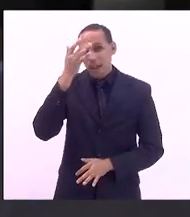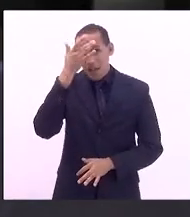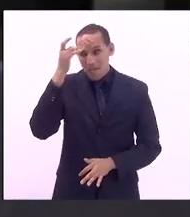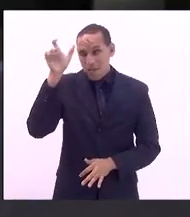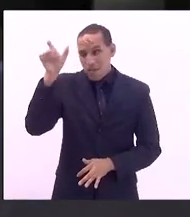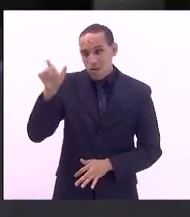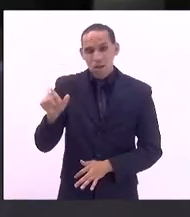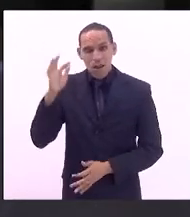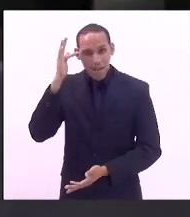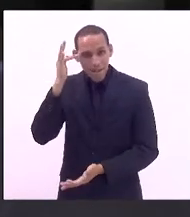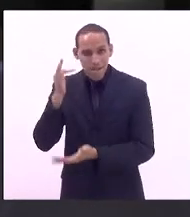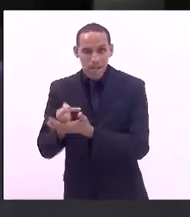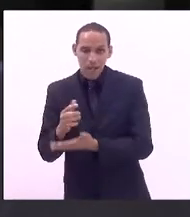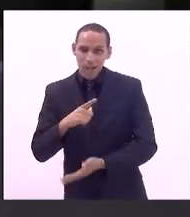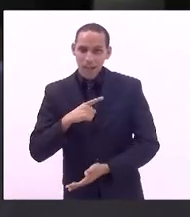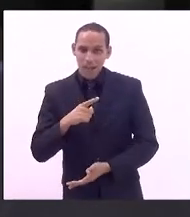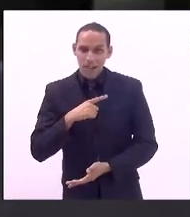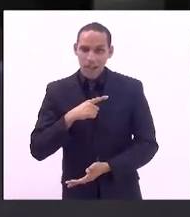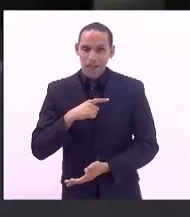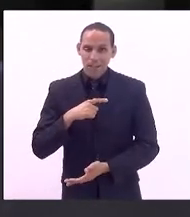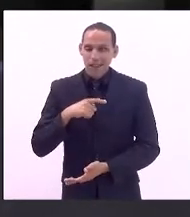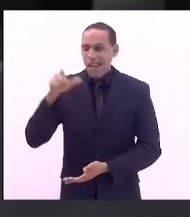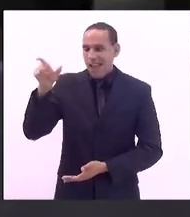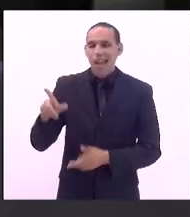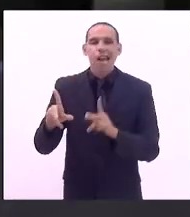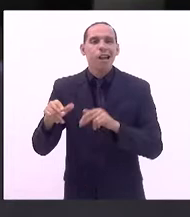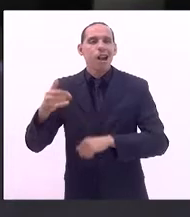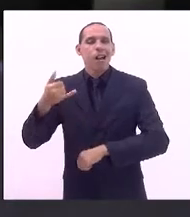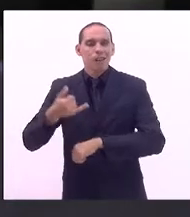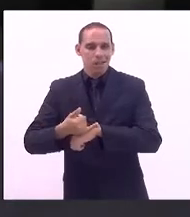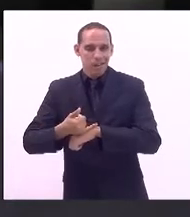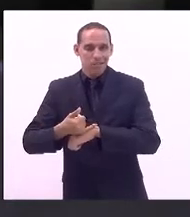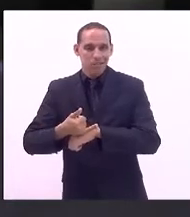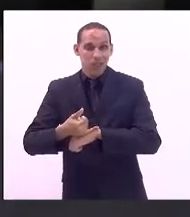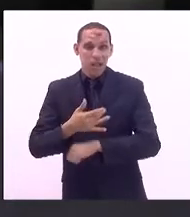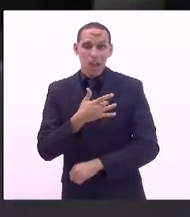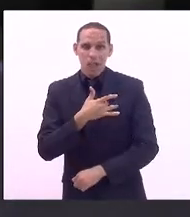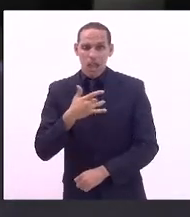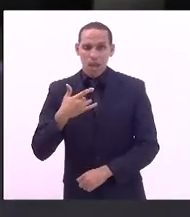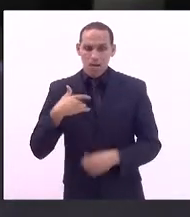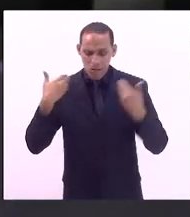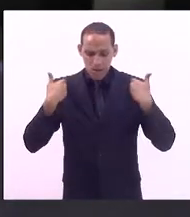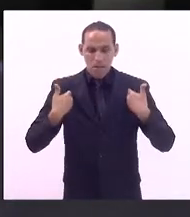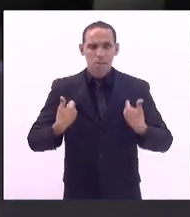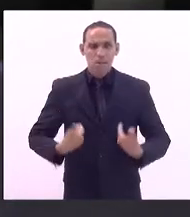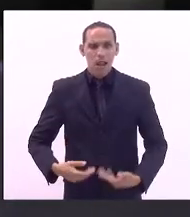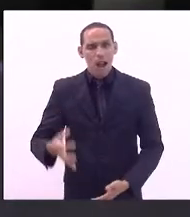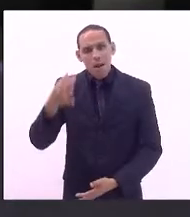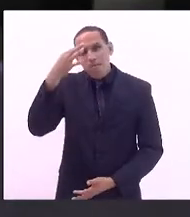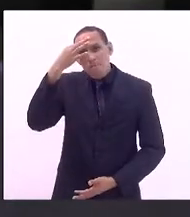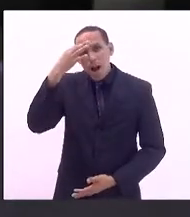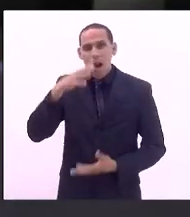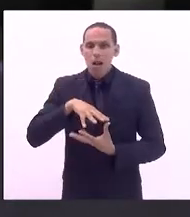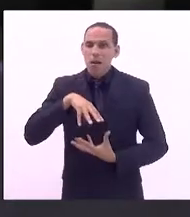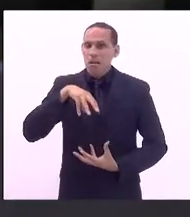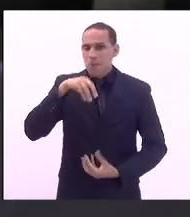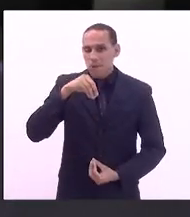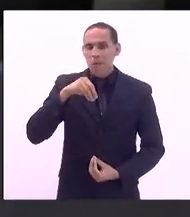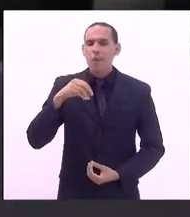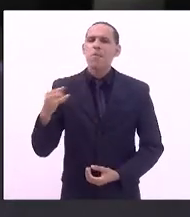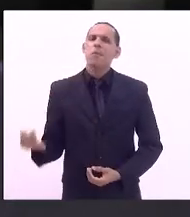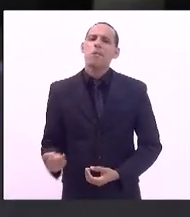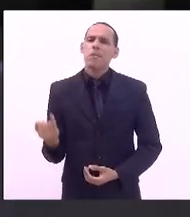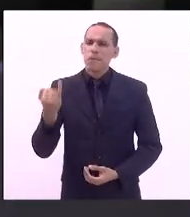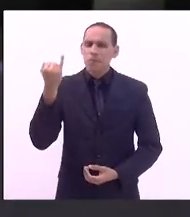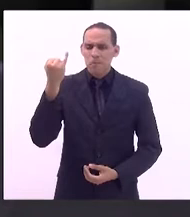pessoa de fé é uma pessoa de Ferro a saúde física mental e espiritual é fundamental para o ser